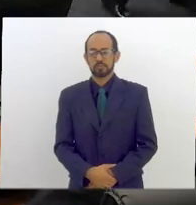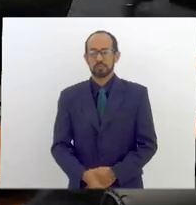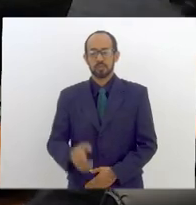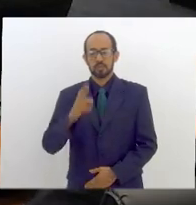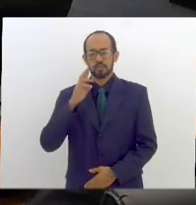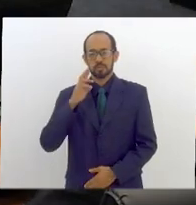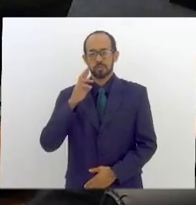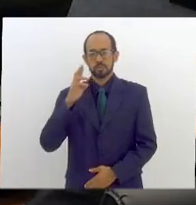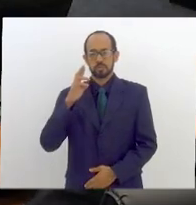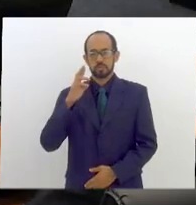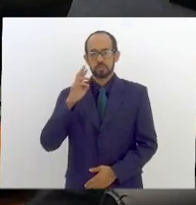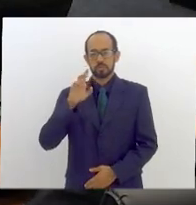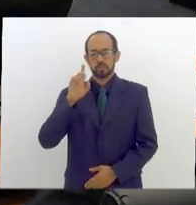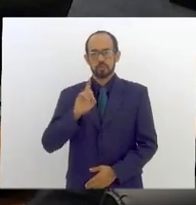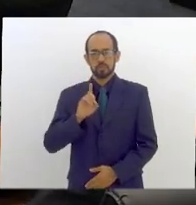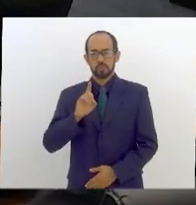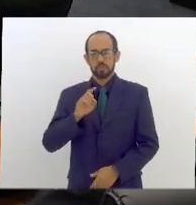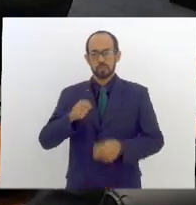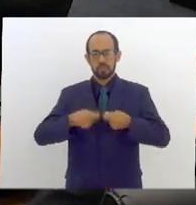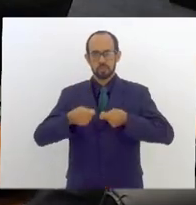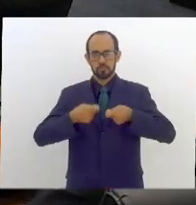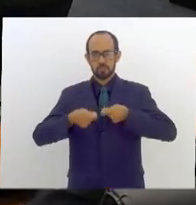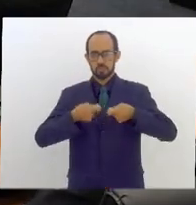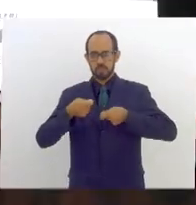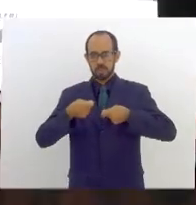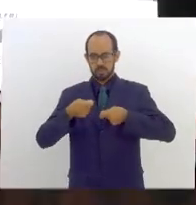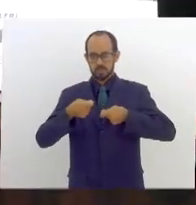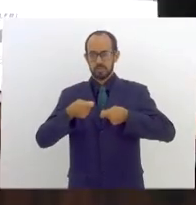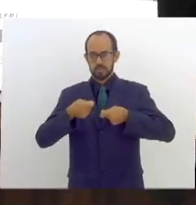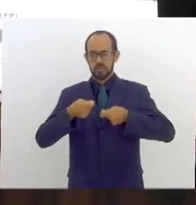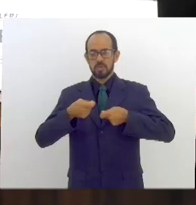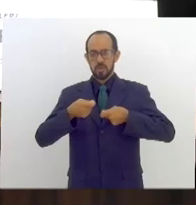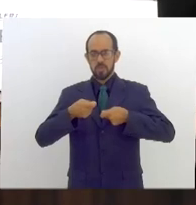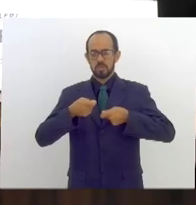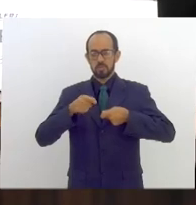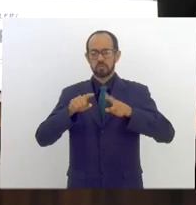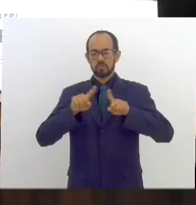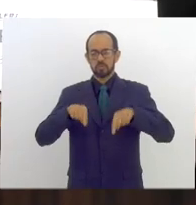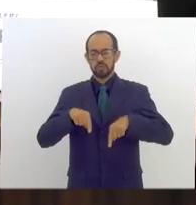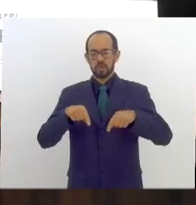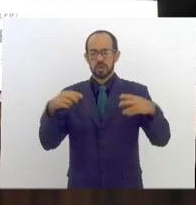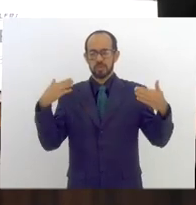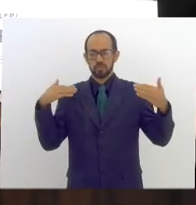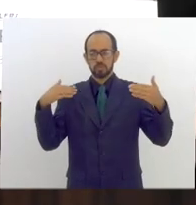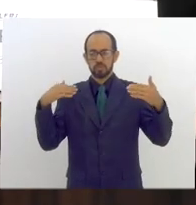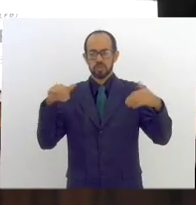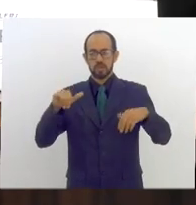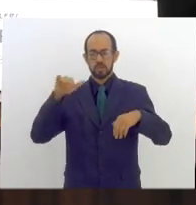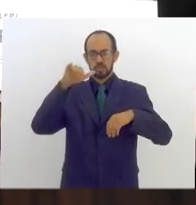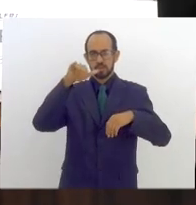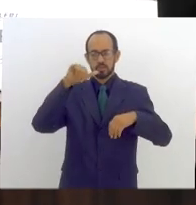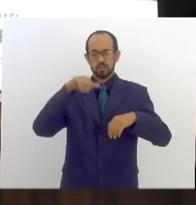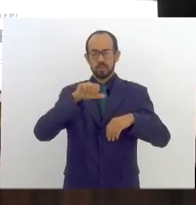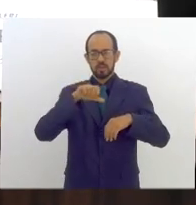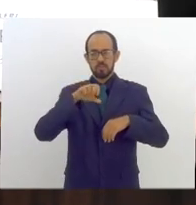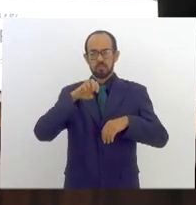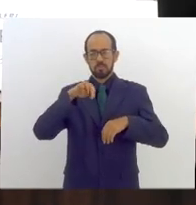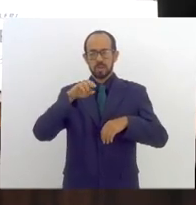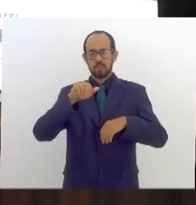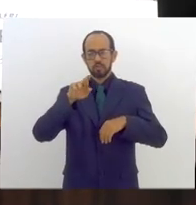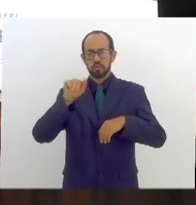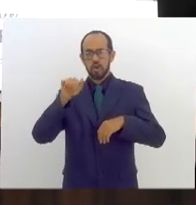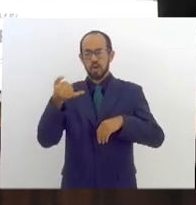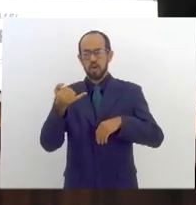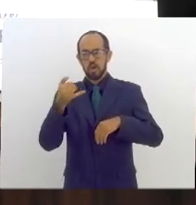Senhor diretor de Administração de Pessoal da Aeronáutica, Major Brigadeiro do Ar, Fernando César da Costa Silva Braga, que está conosco à